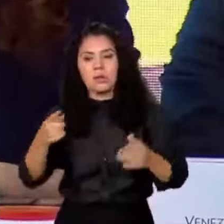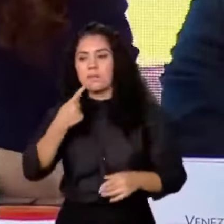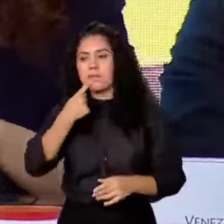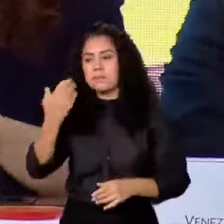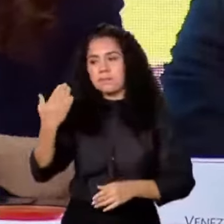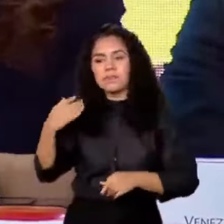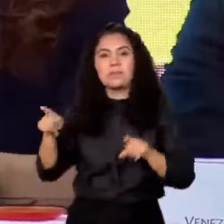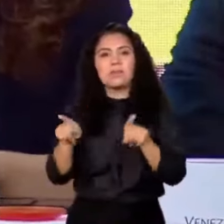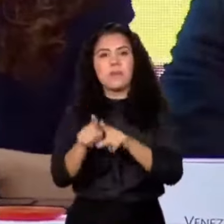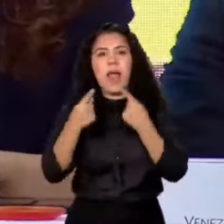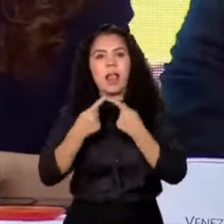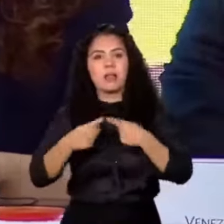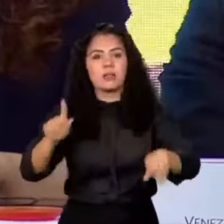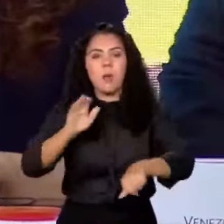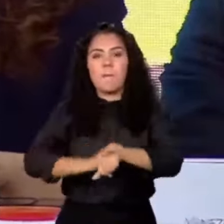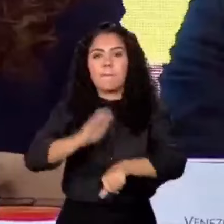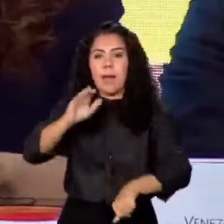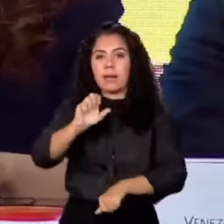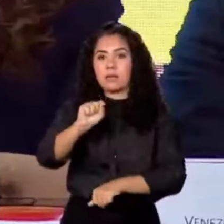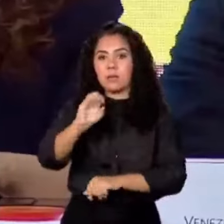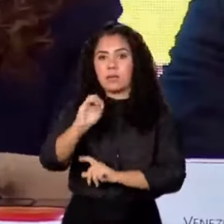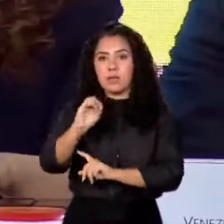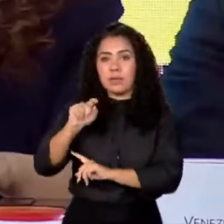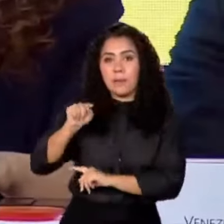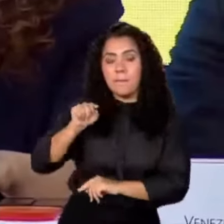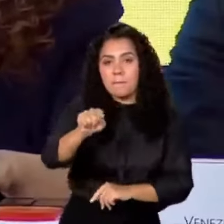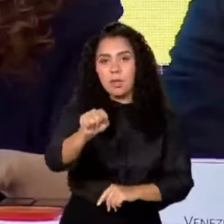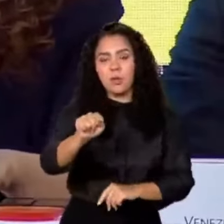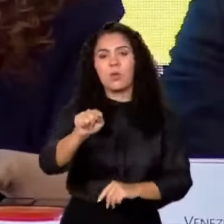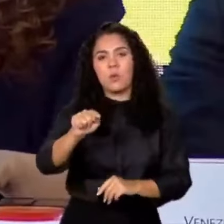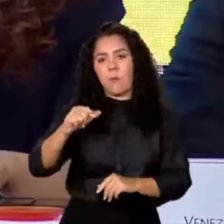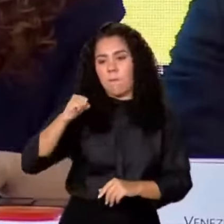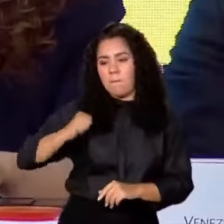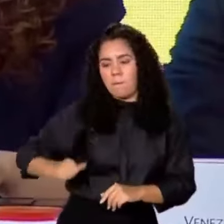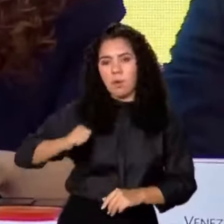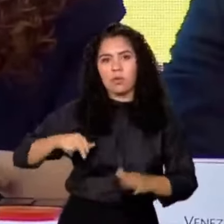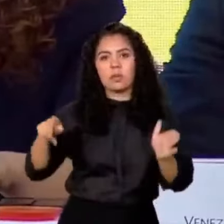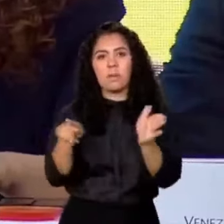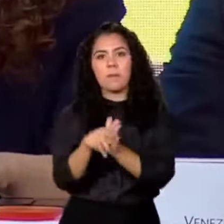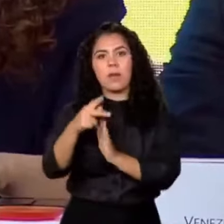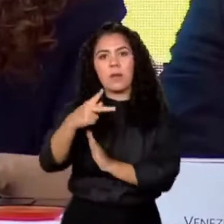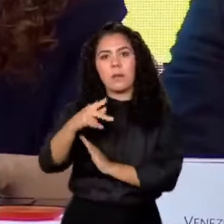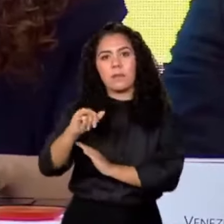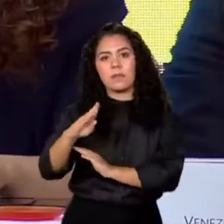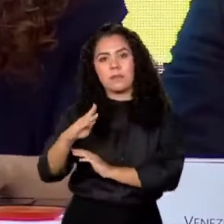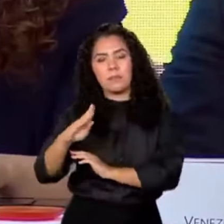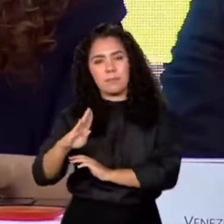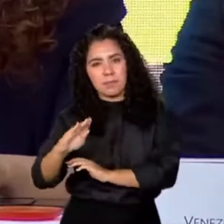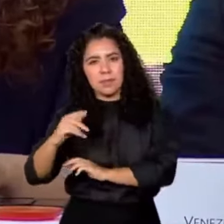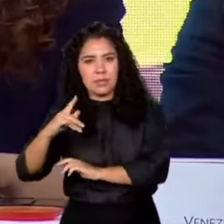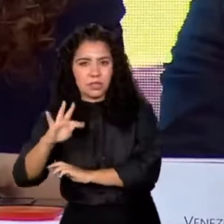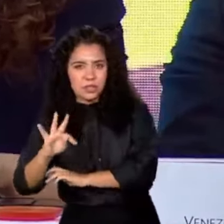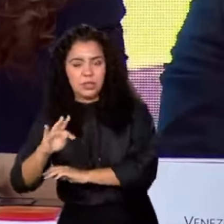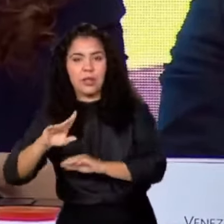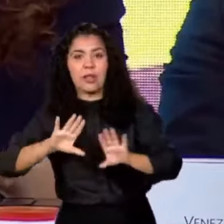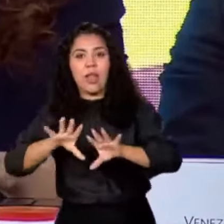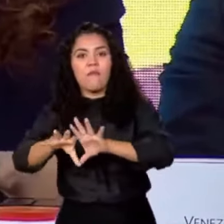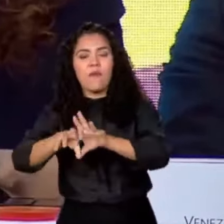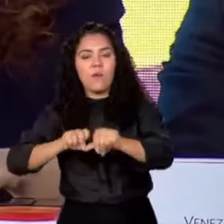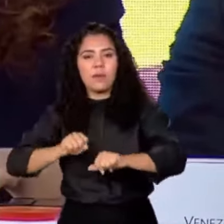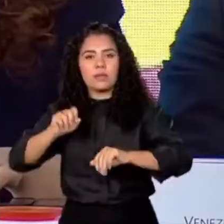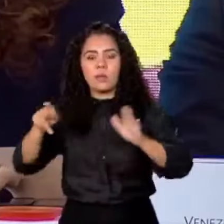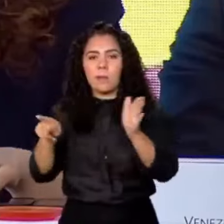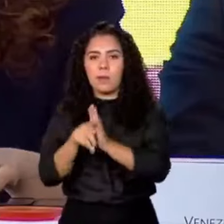lançando mais 80 mil bolsas do PIBID, para a formação de professores, né, que afeta e que é